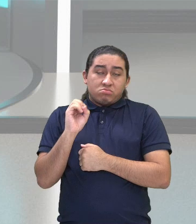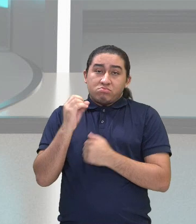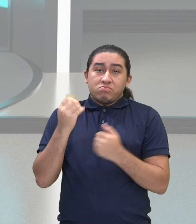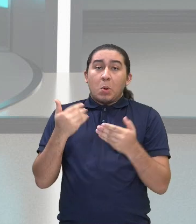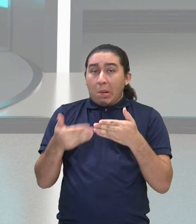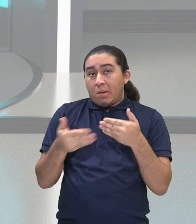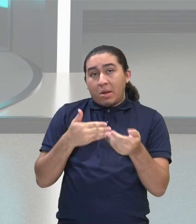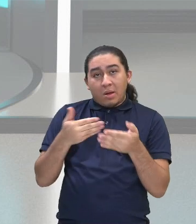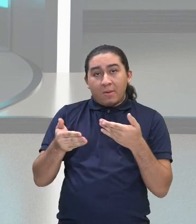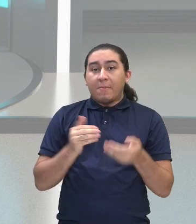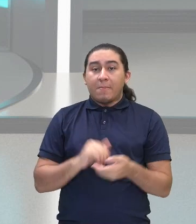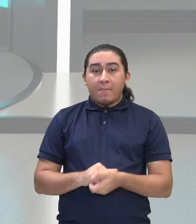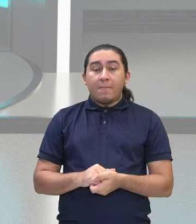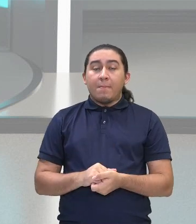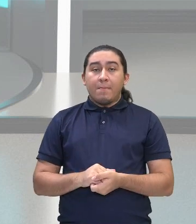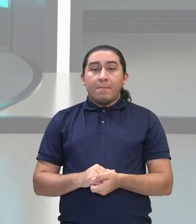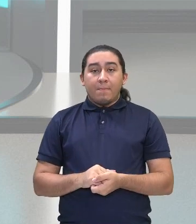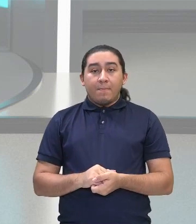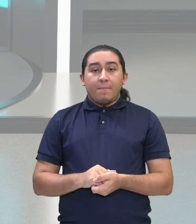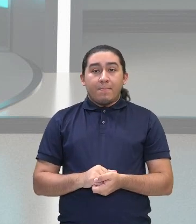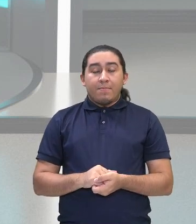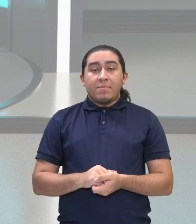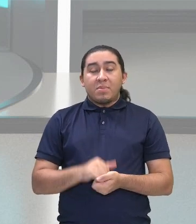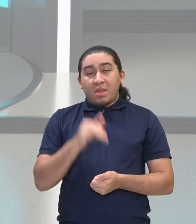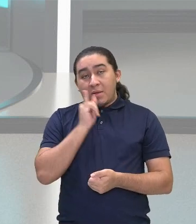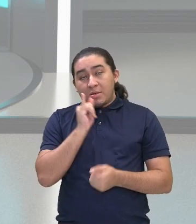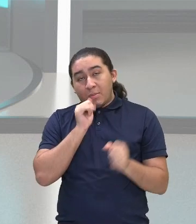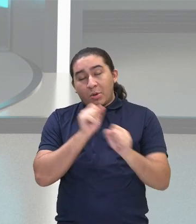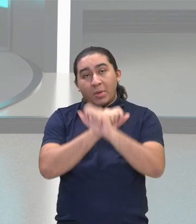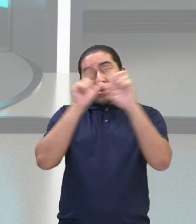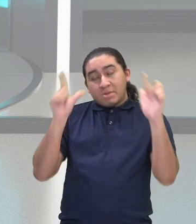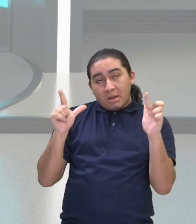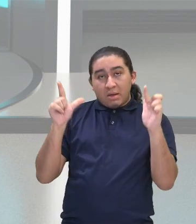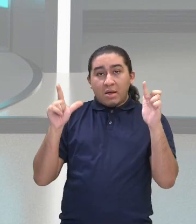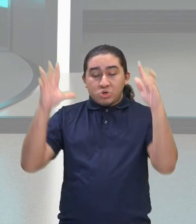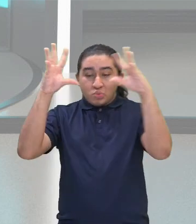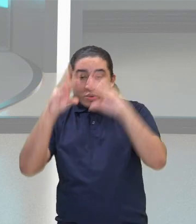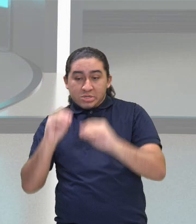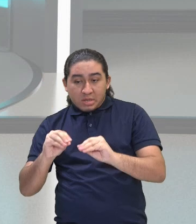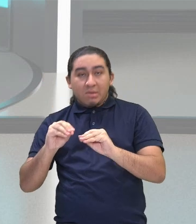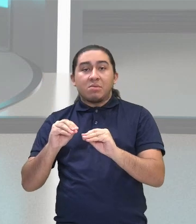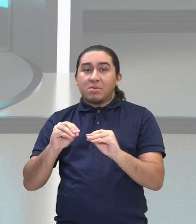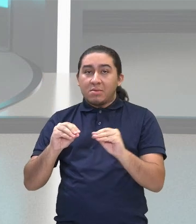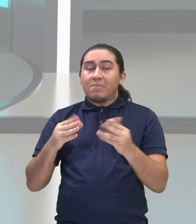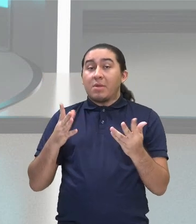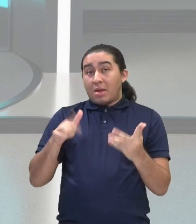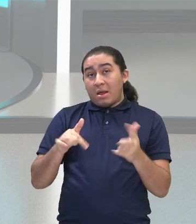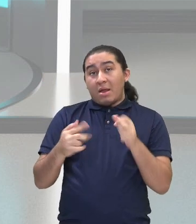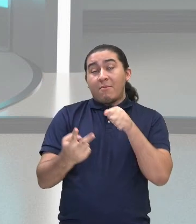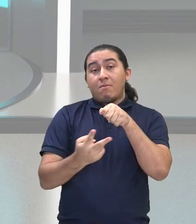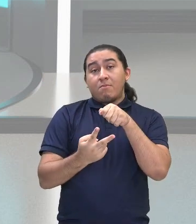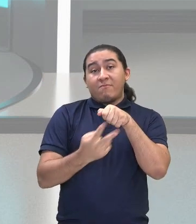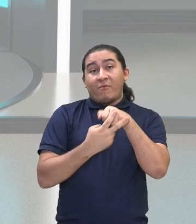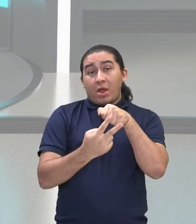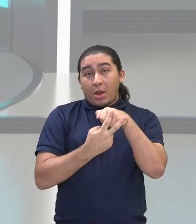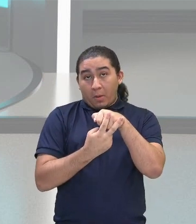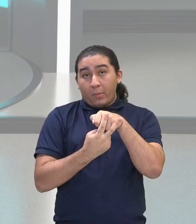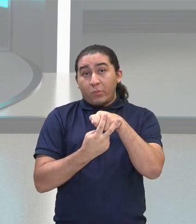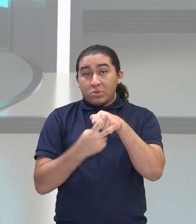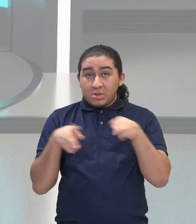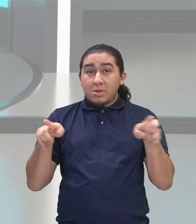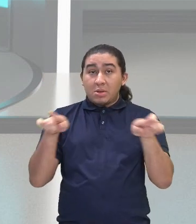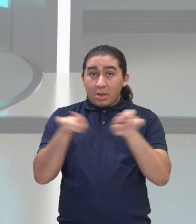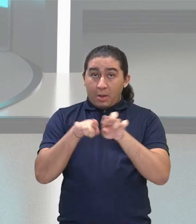então, escurecer, amanhecer. Então, são fenômenos da natureza. E os fenômenos